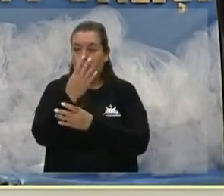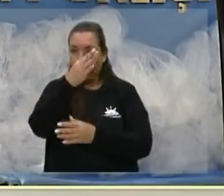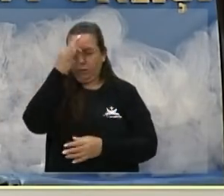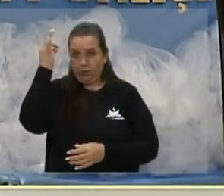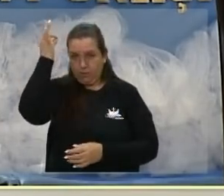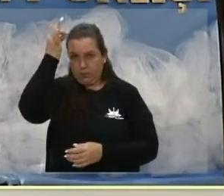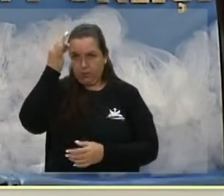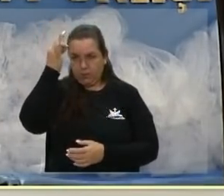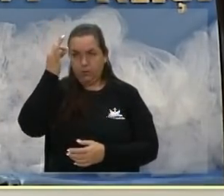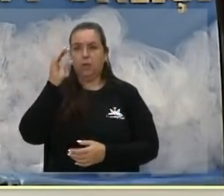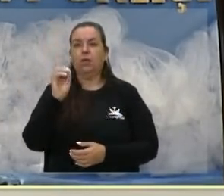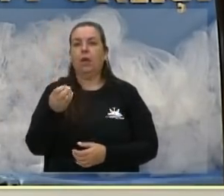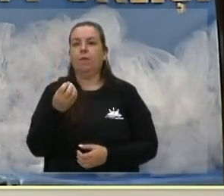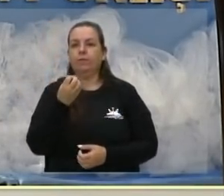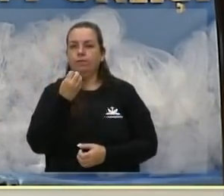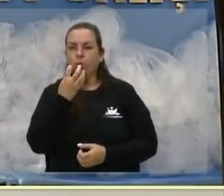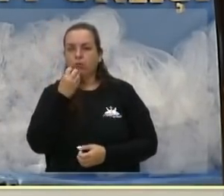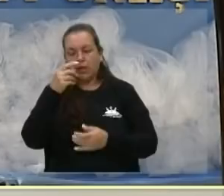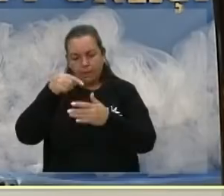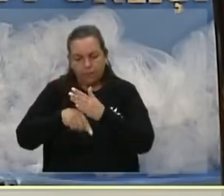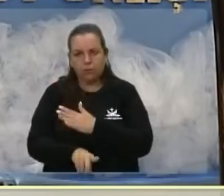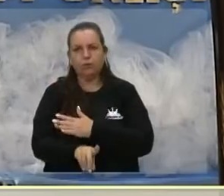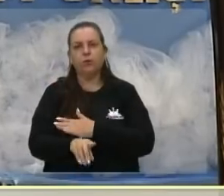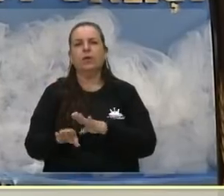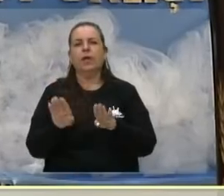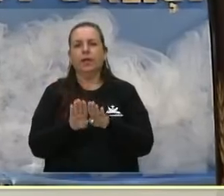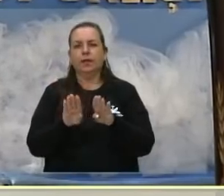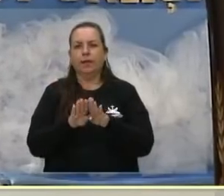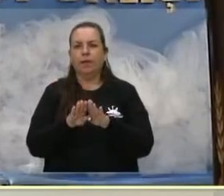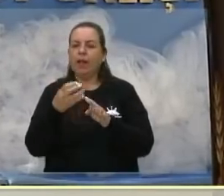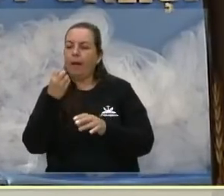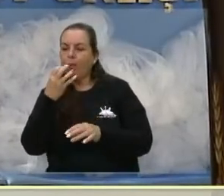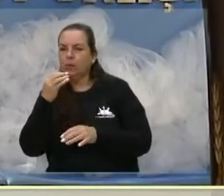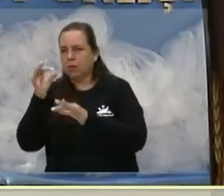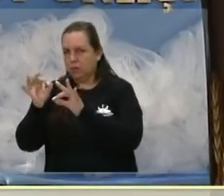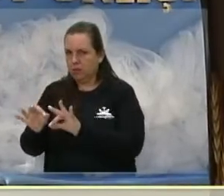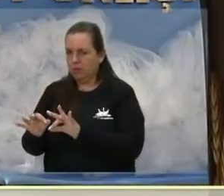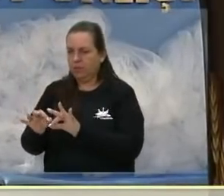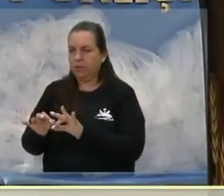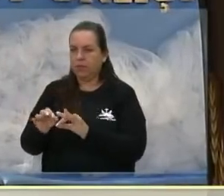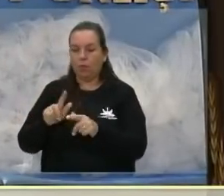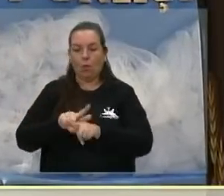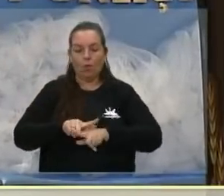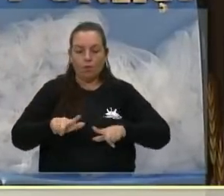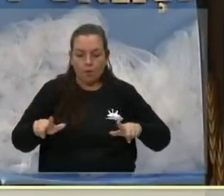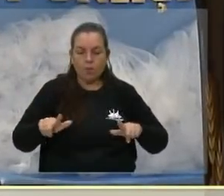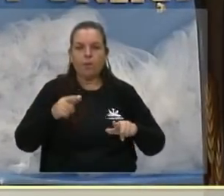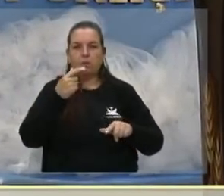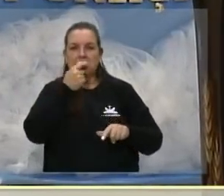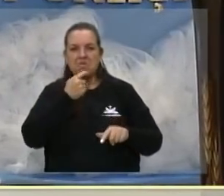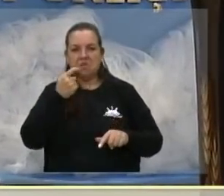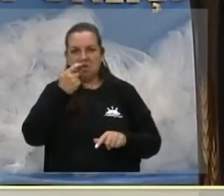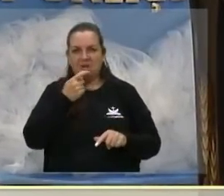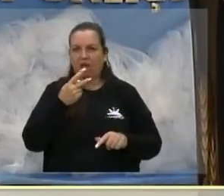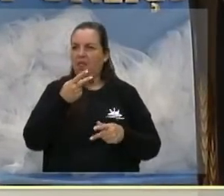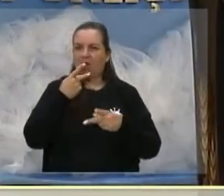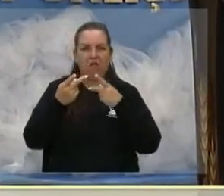santo benignidade e uma parte a bondade limpa a boca